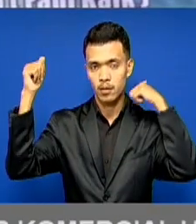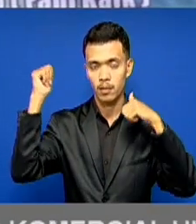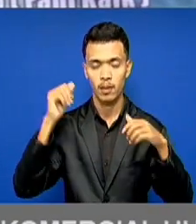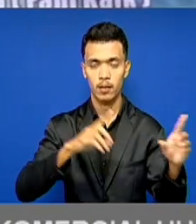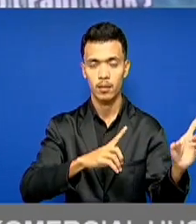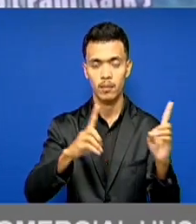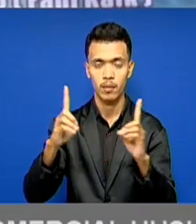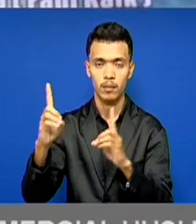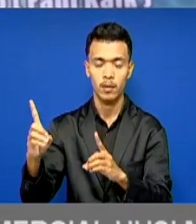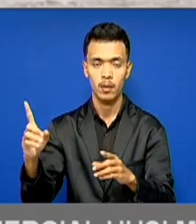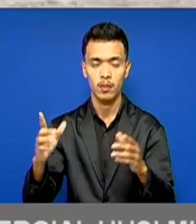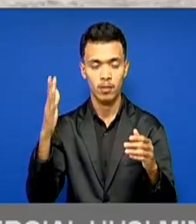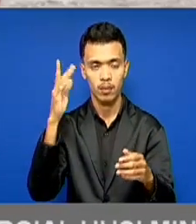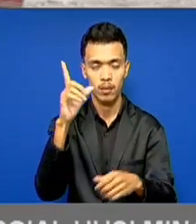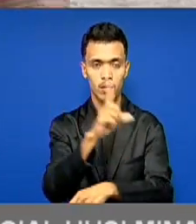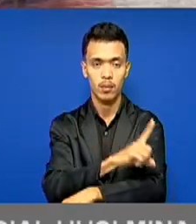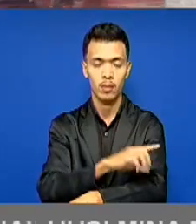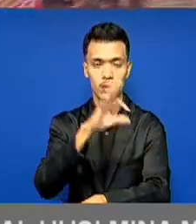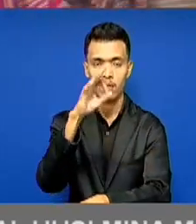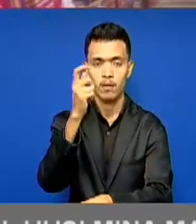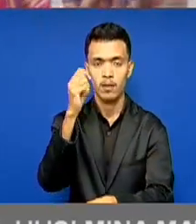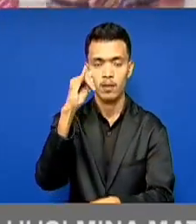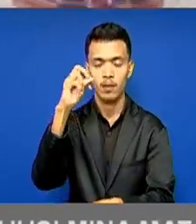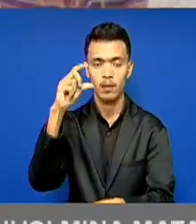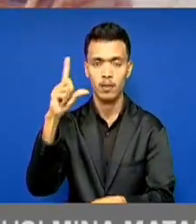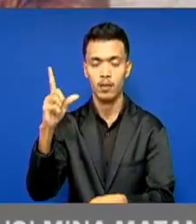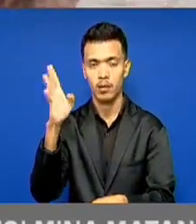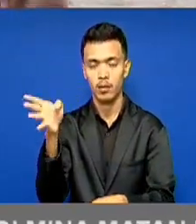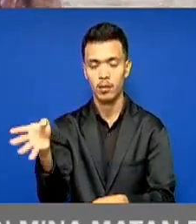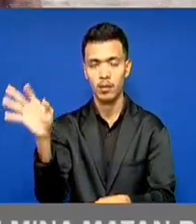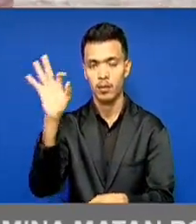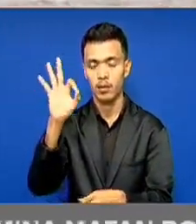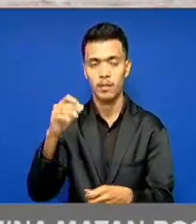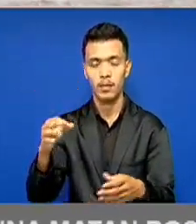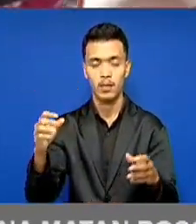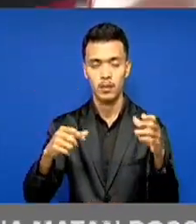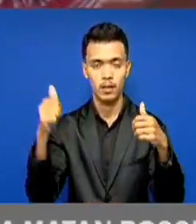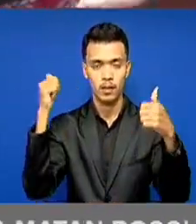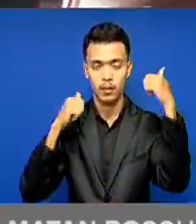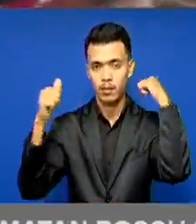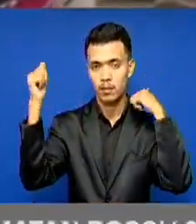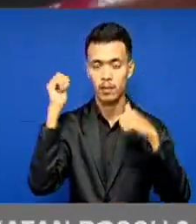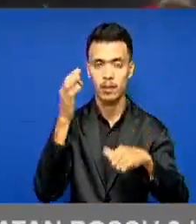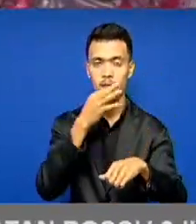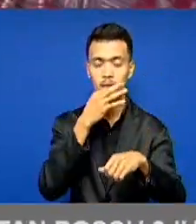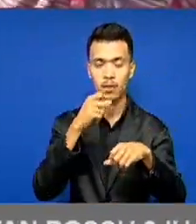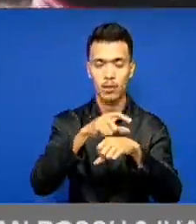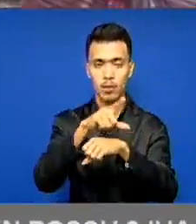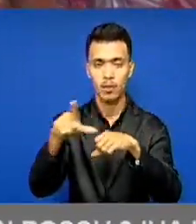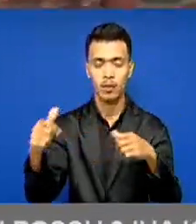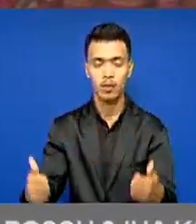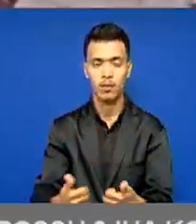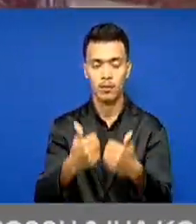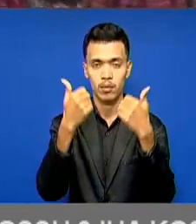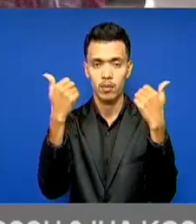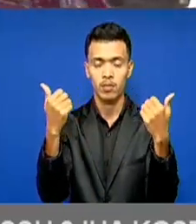realiza hoje festeza Lorong Falintil badalhat no recensia, macanesan feira ba produto local, no desporto hanesan voleibol e no